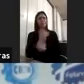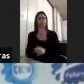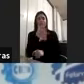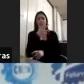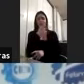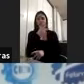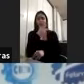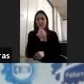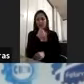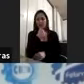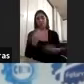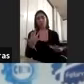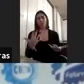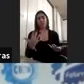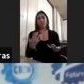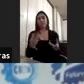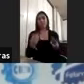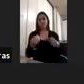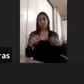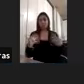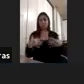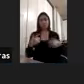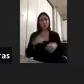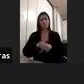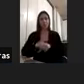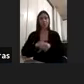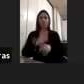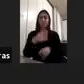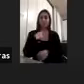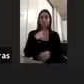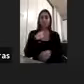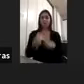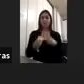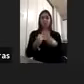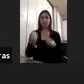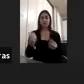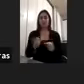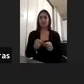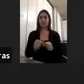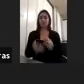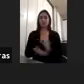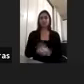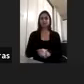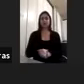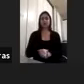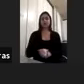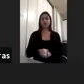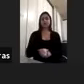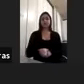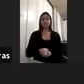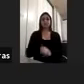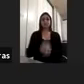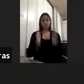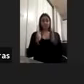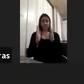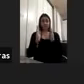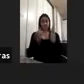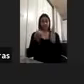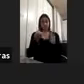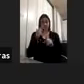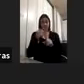2, 3 médicos, opiniões diferentes, enquanto isso... Pode falar. Nesse decorrer, a única coisa que foi feita